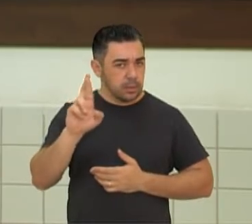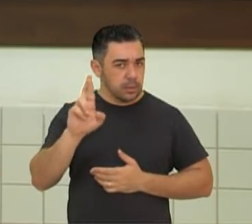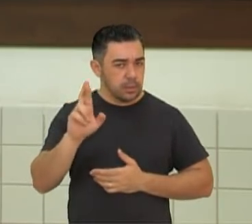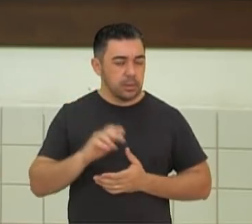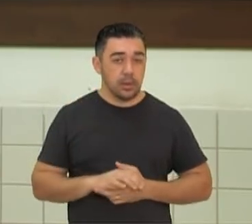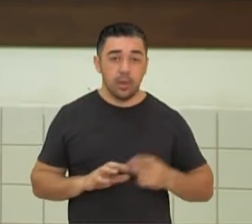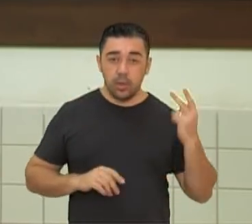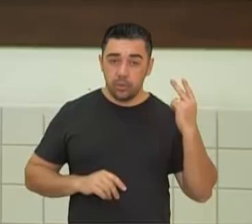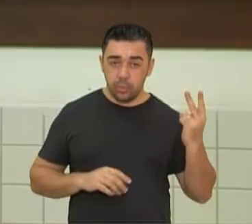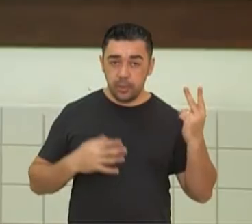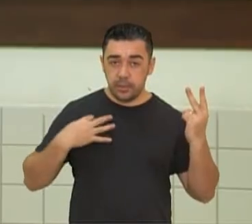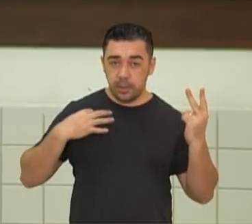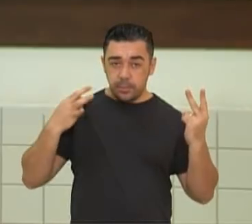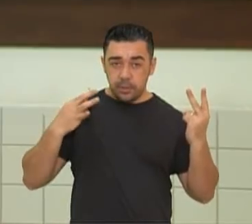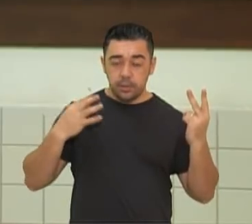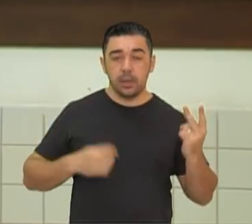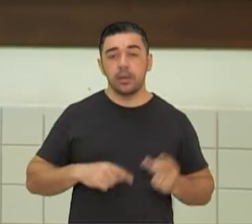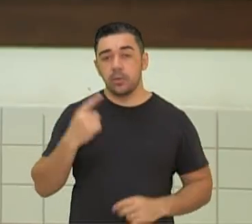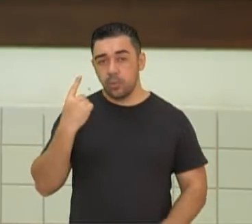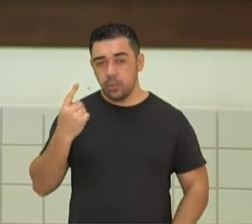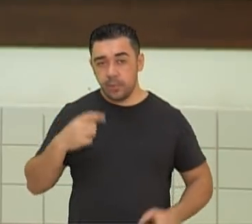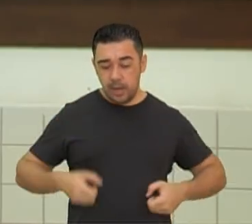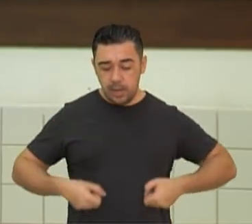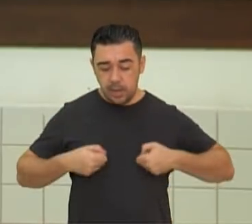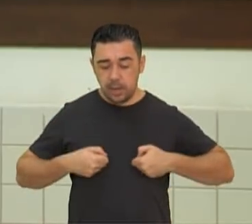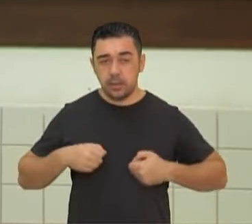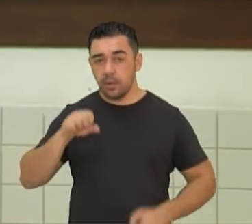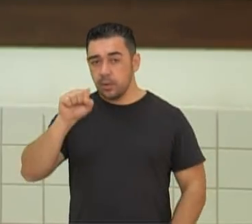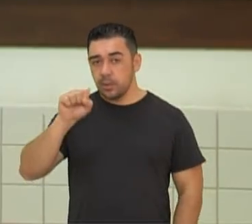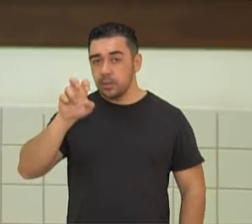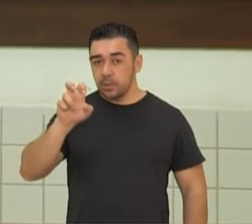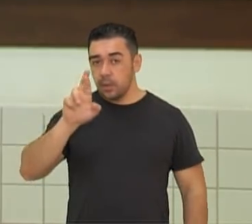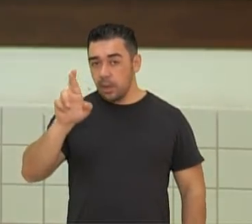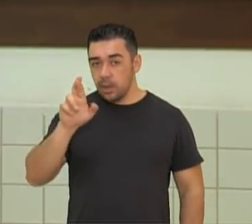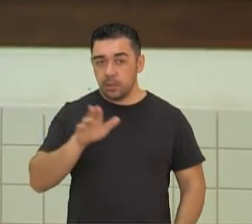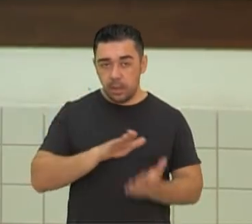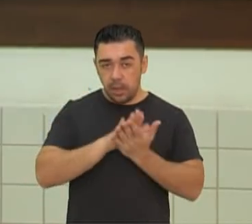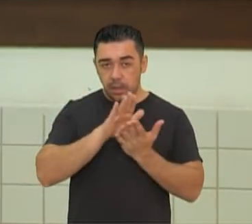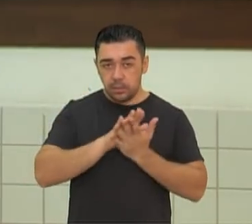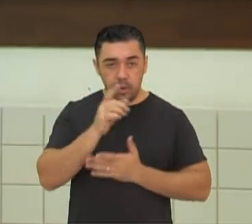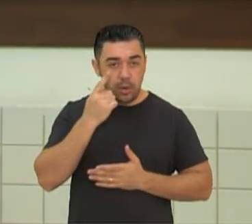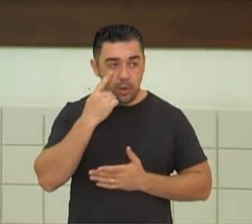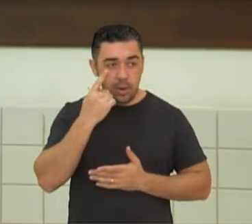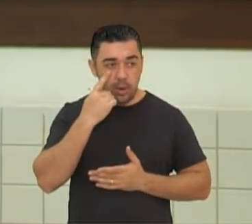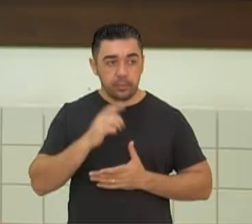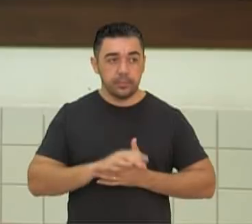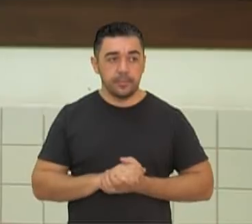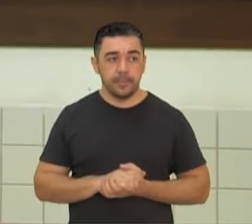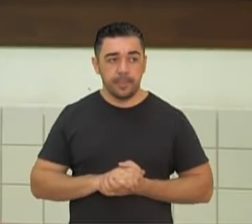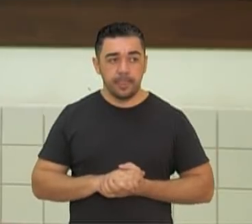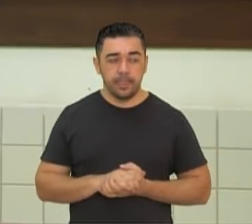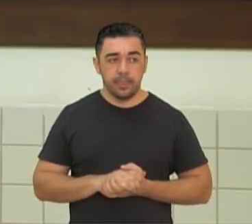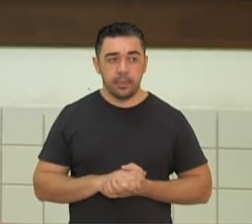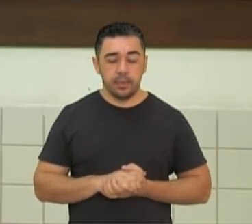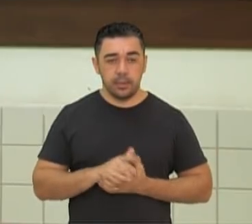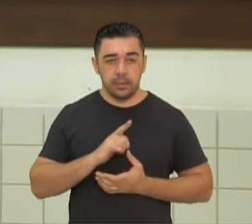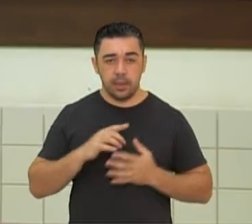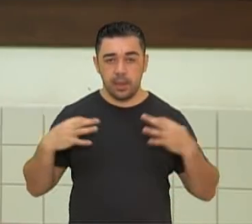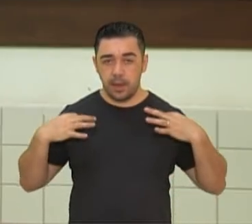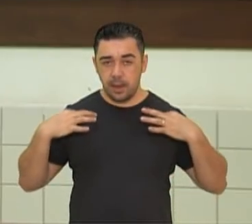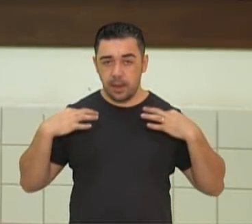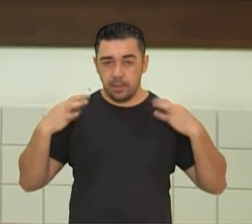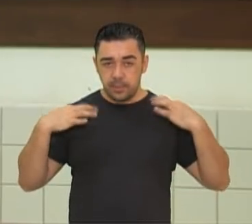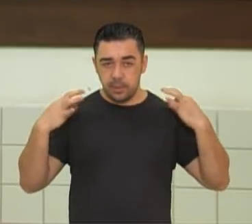Duas camisas e uma calça e gastei R$ 85. Eu vou chamar a camisa